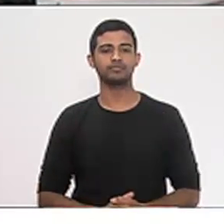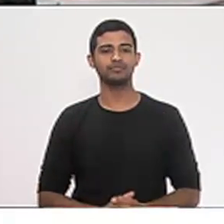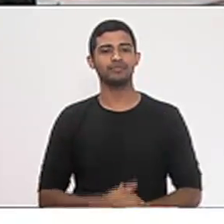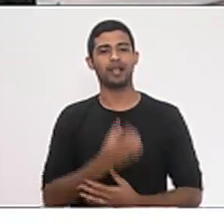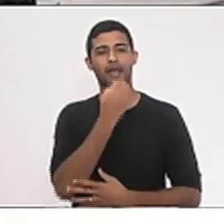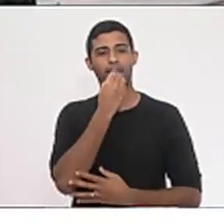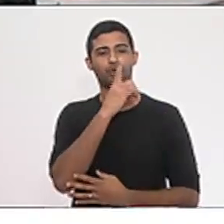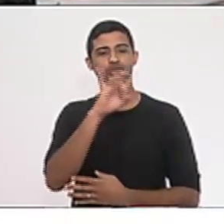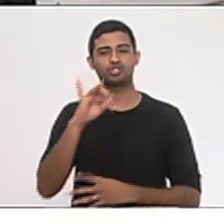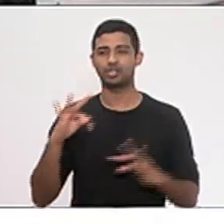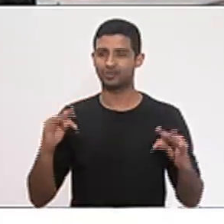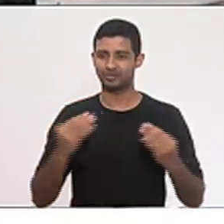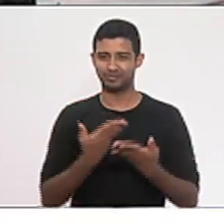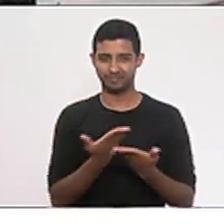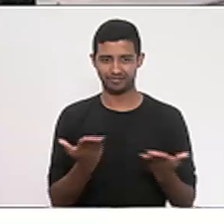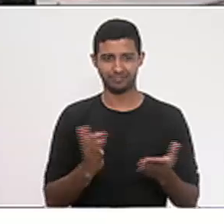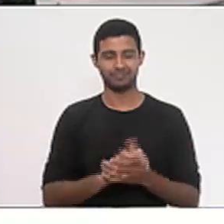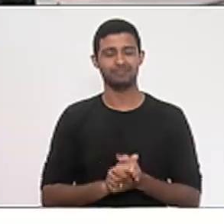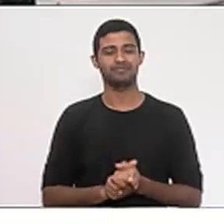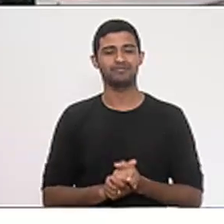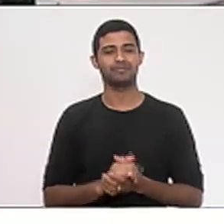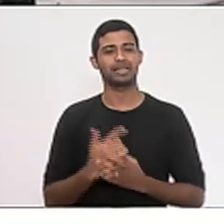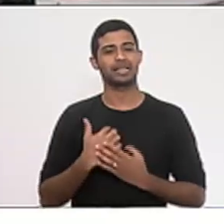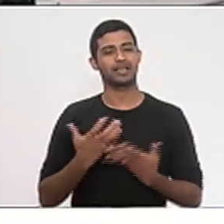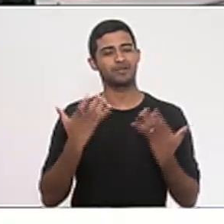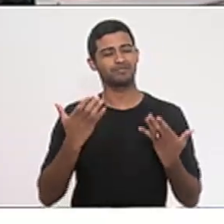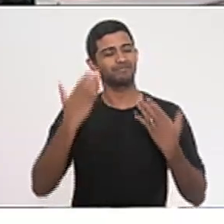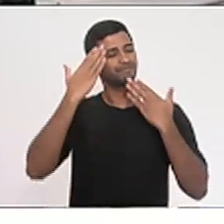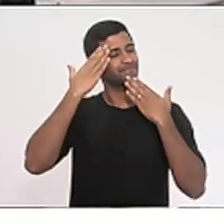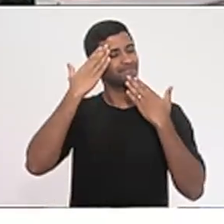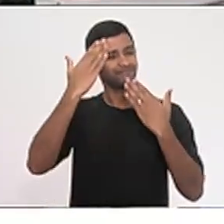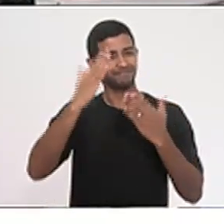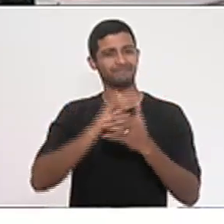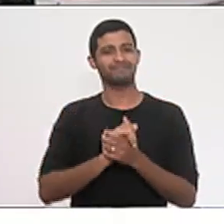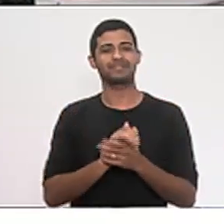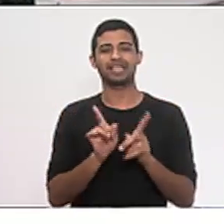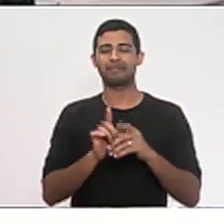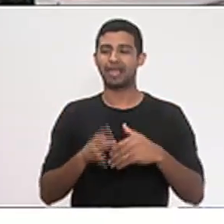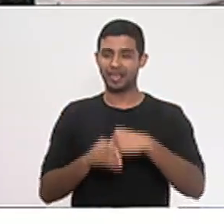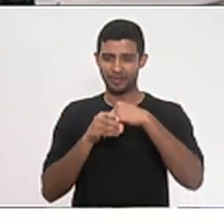Bom dia a todos. Quero agradecer,